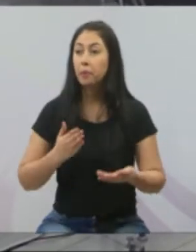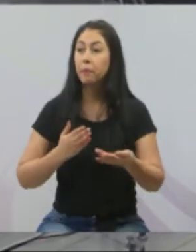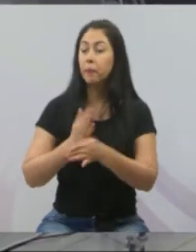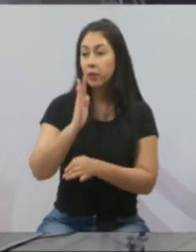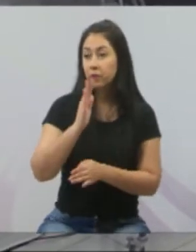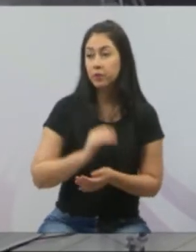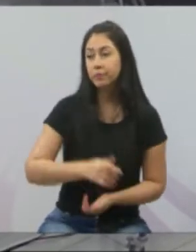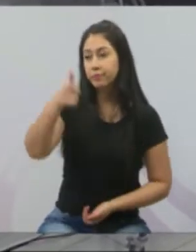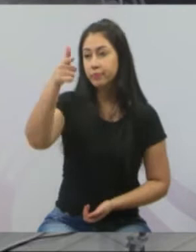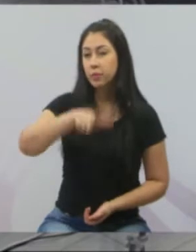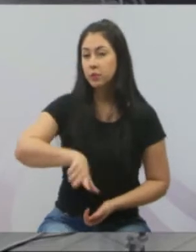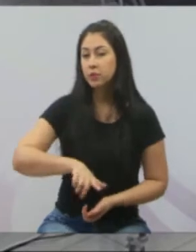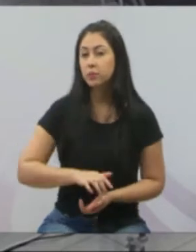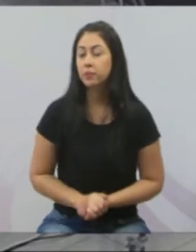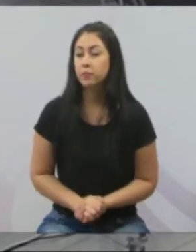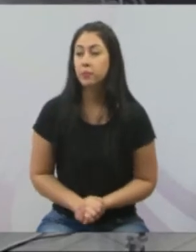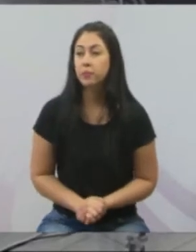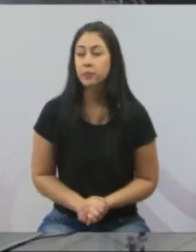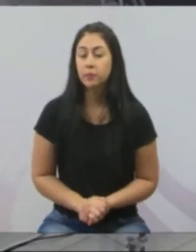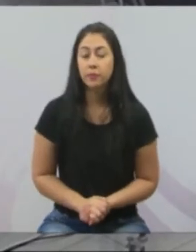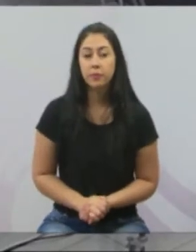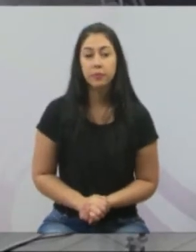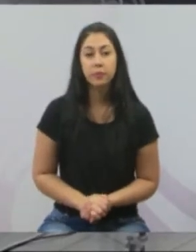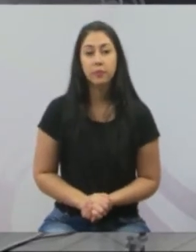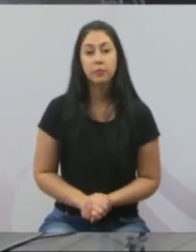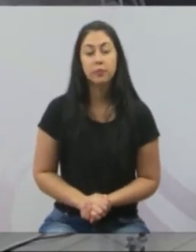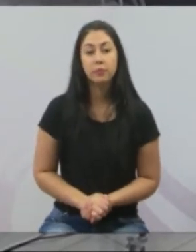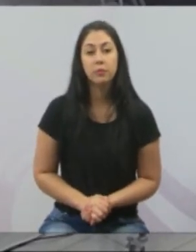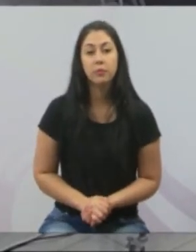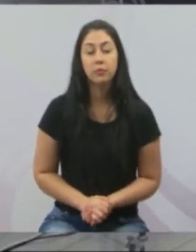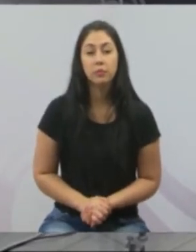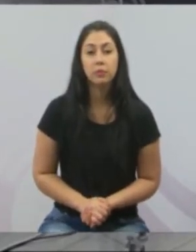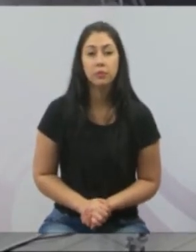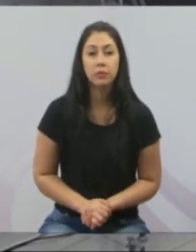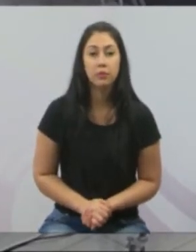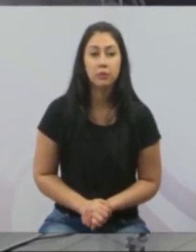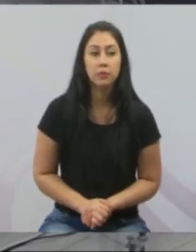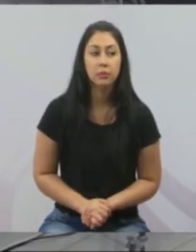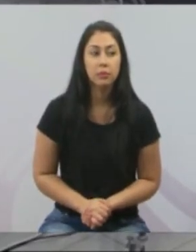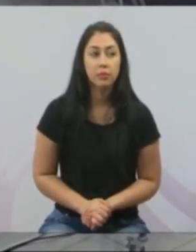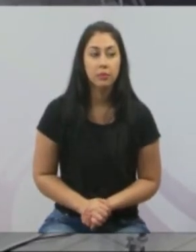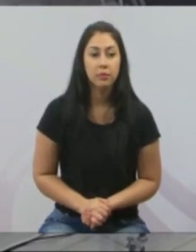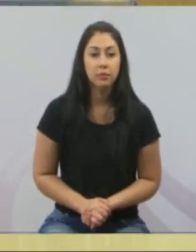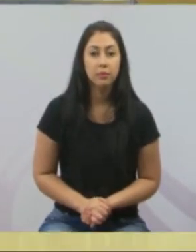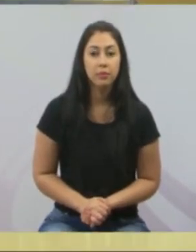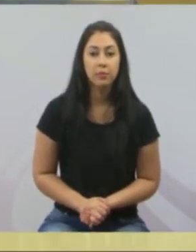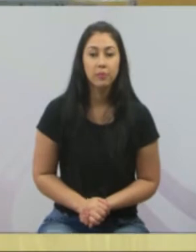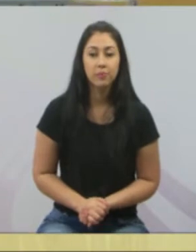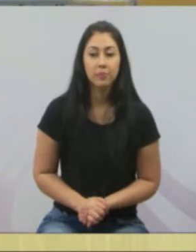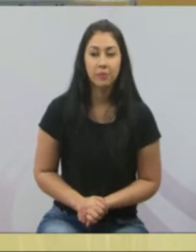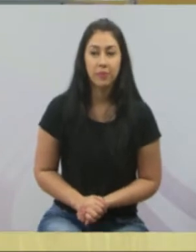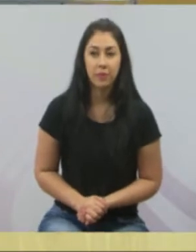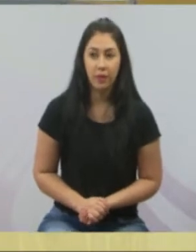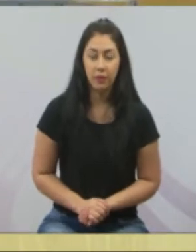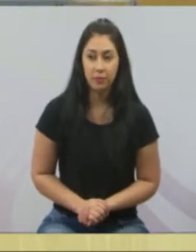debater com aposentados sua situação e o agravamento com a pandemia. Assim, através da Central dos Aposentados,